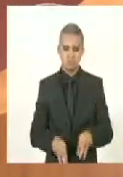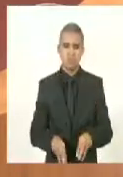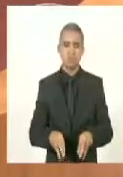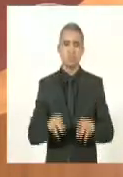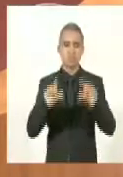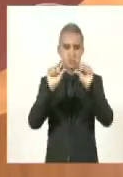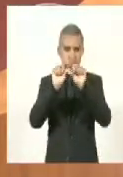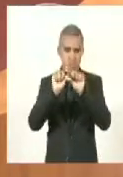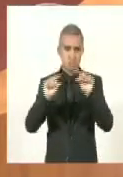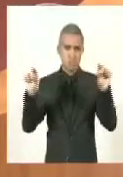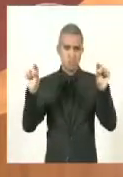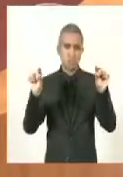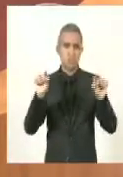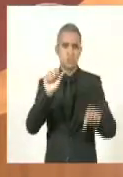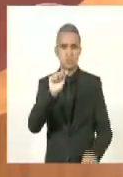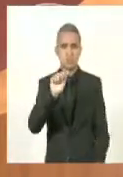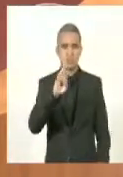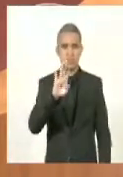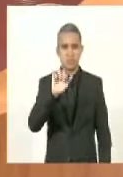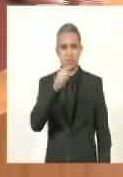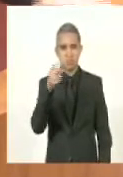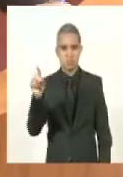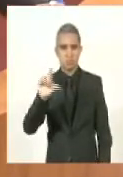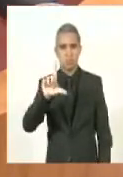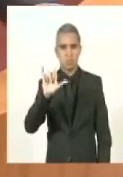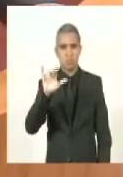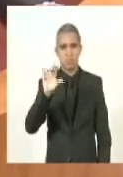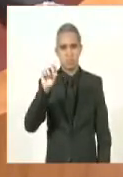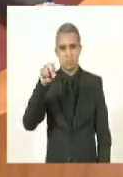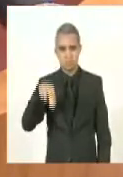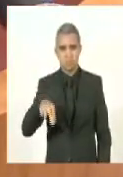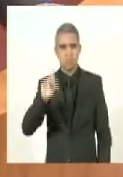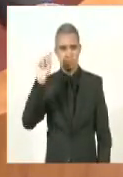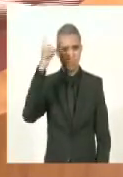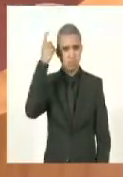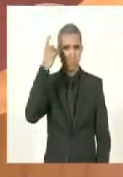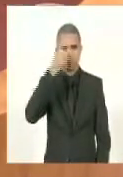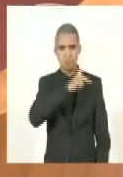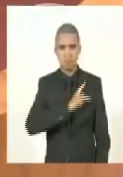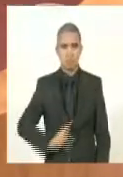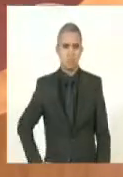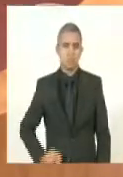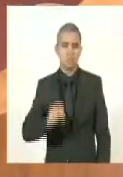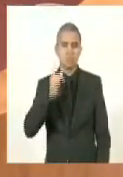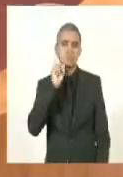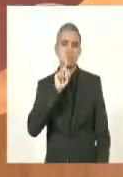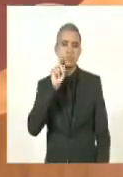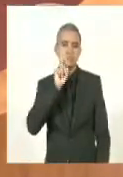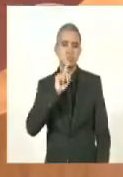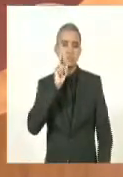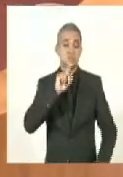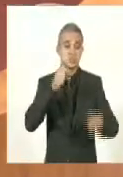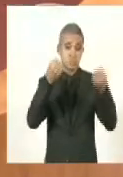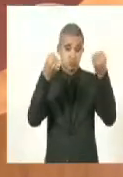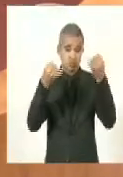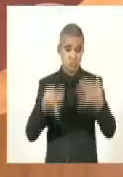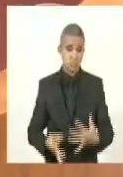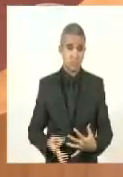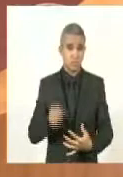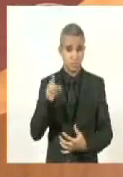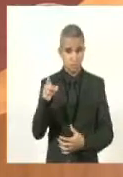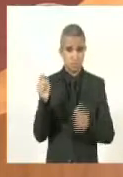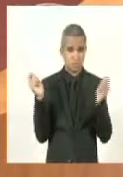frase do Abraham Lincoln, ex-presidente dos Estados Unidos, que diz o seguinte: você pode